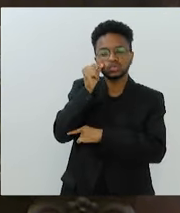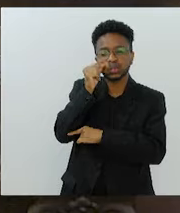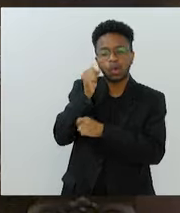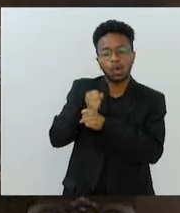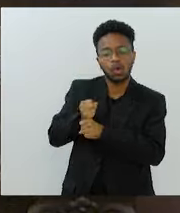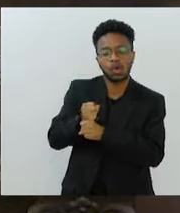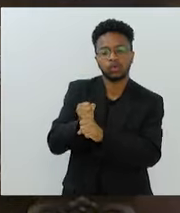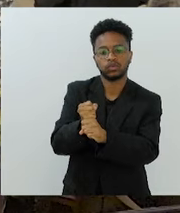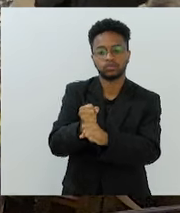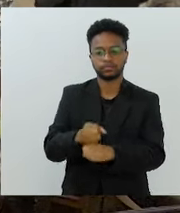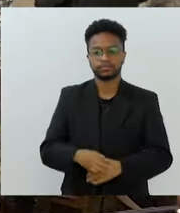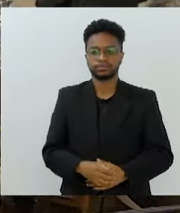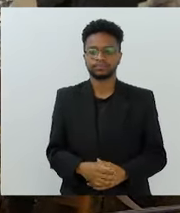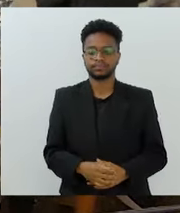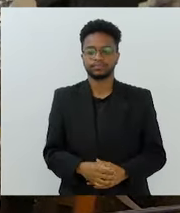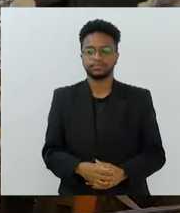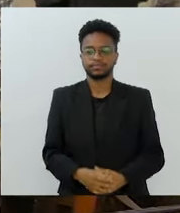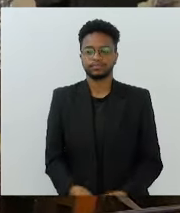anos.